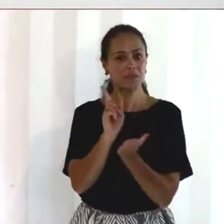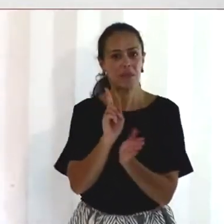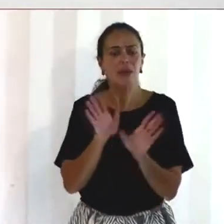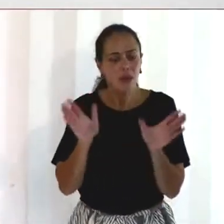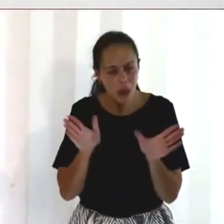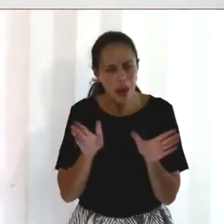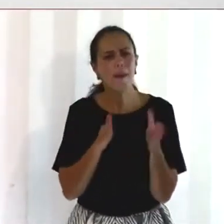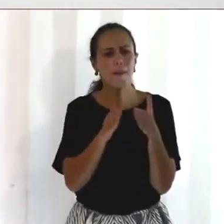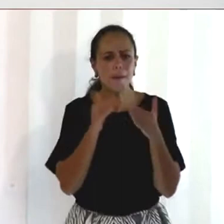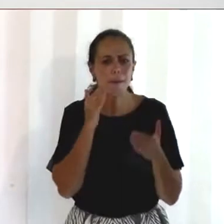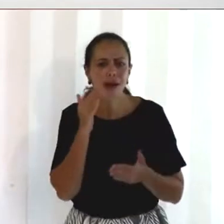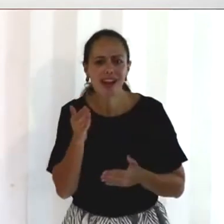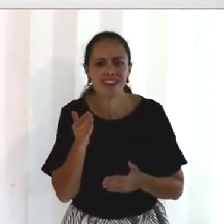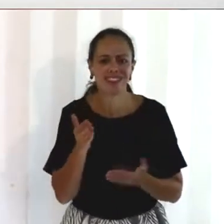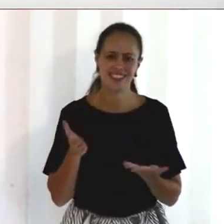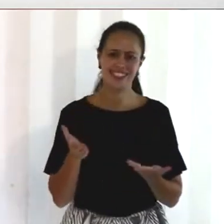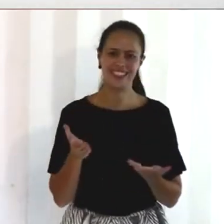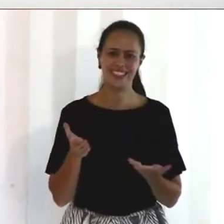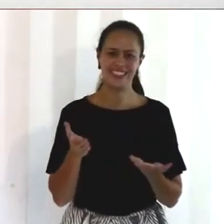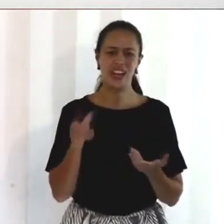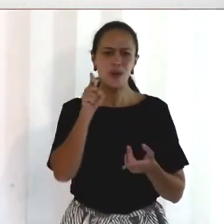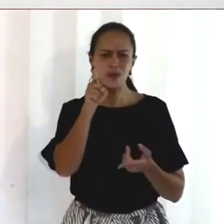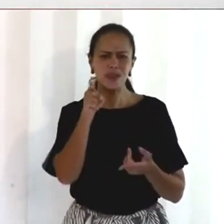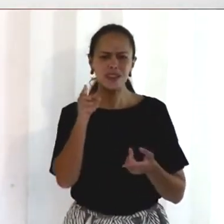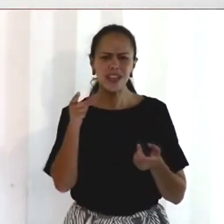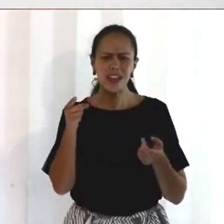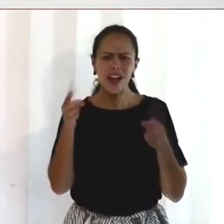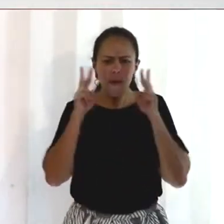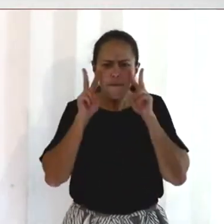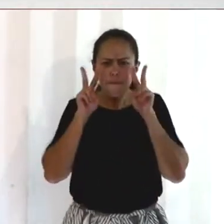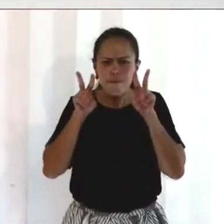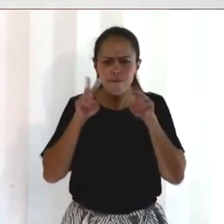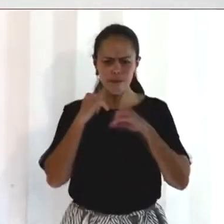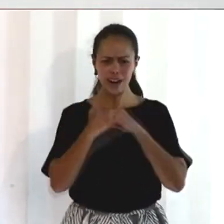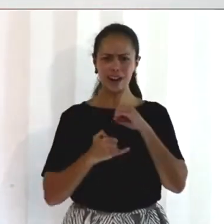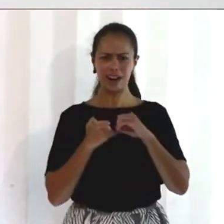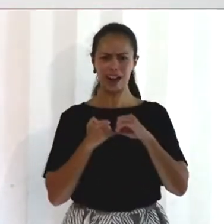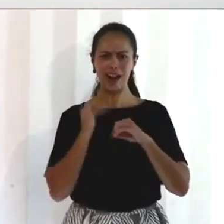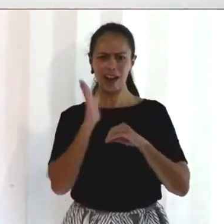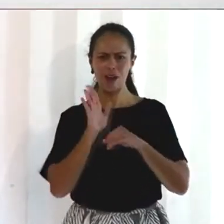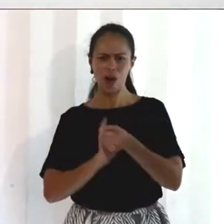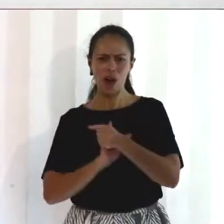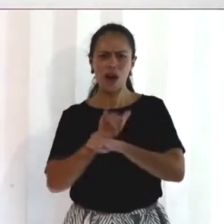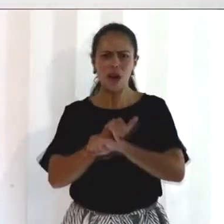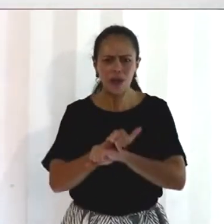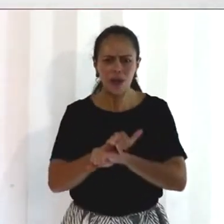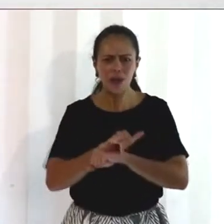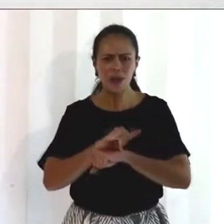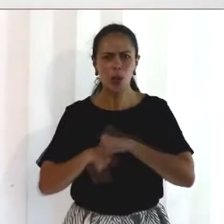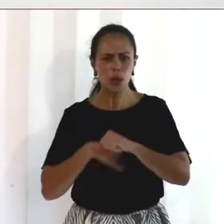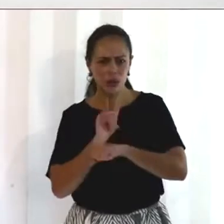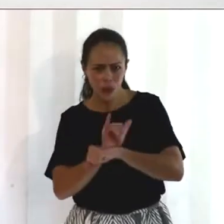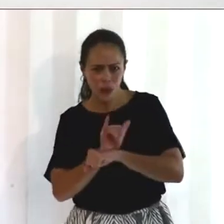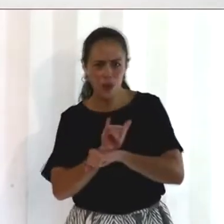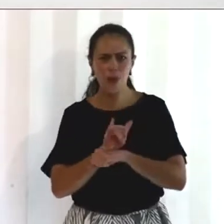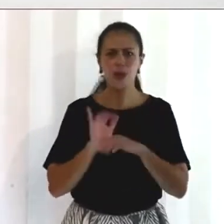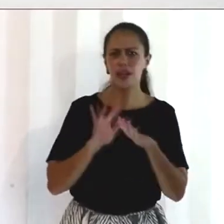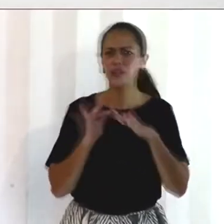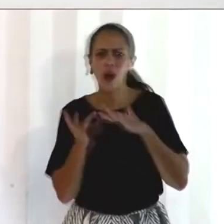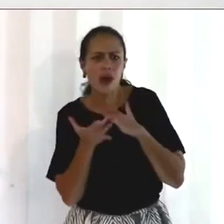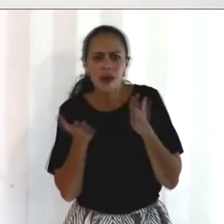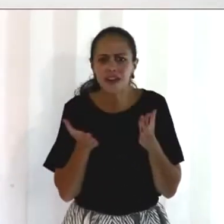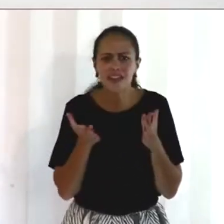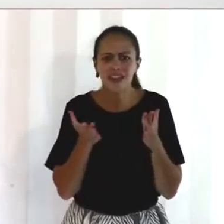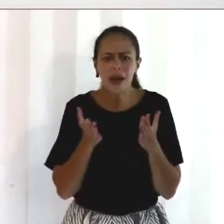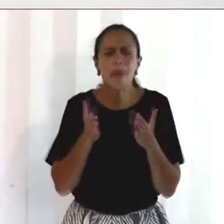você está acompanhando este culto, independente da linha religiosa da sua família, peça uma